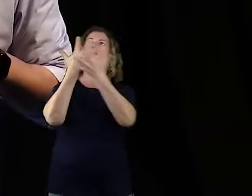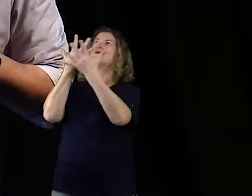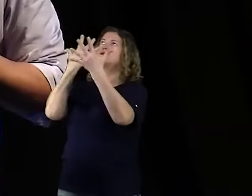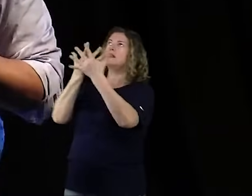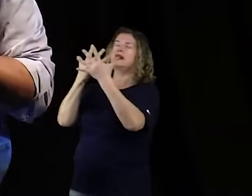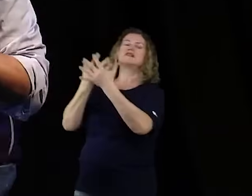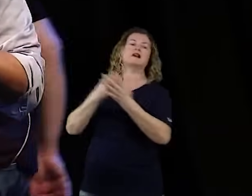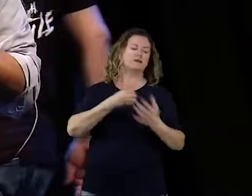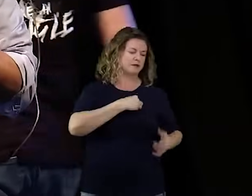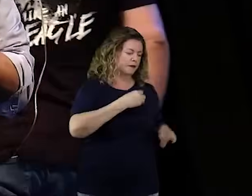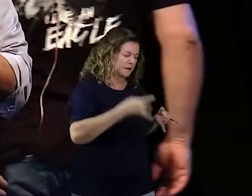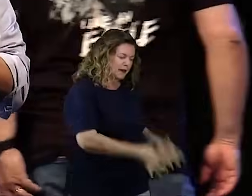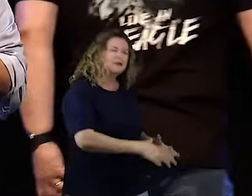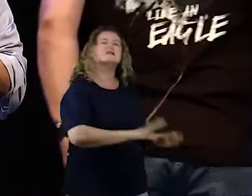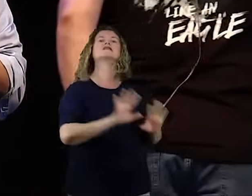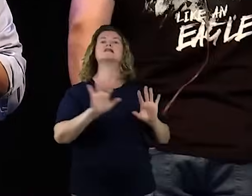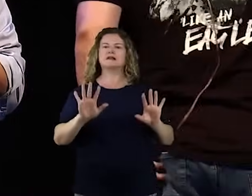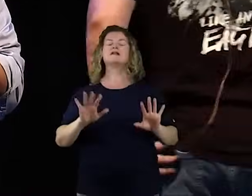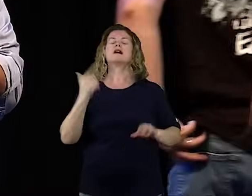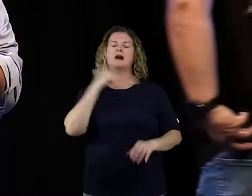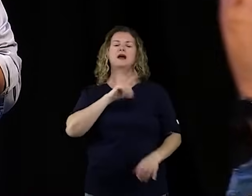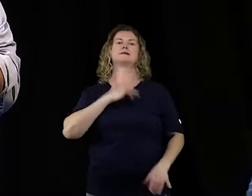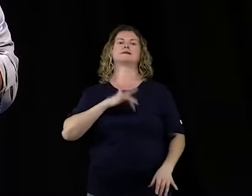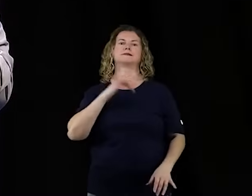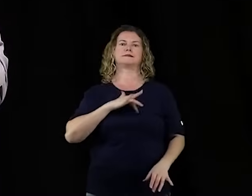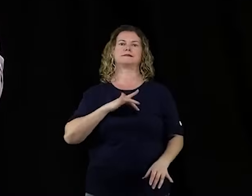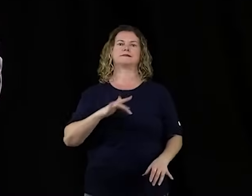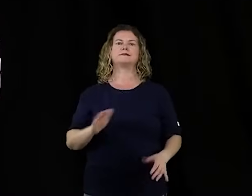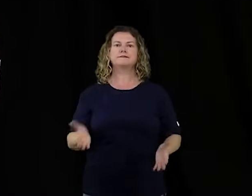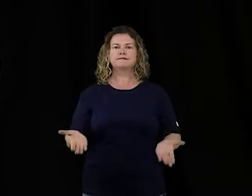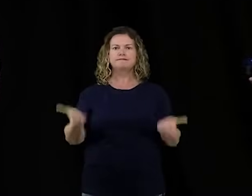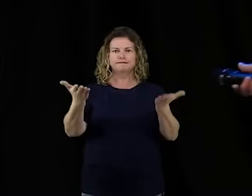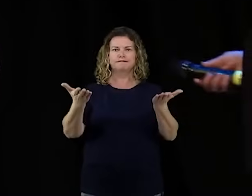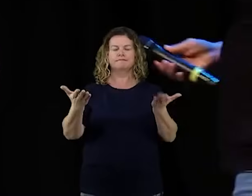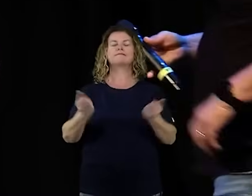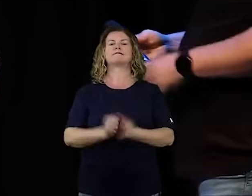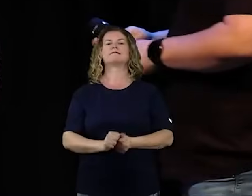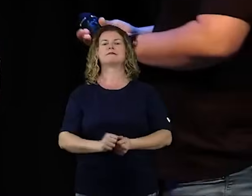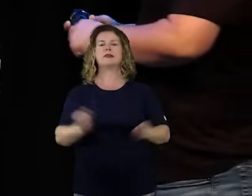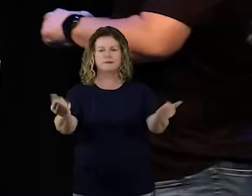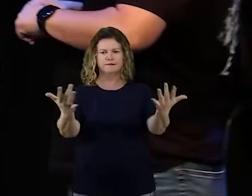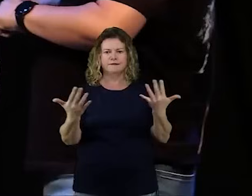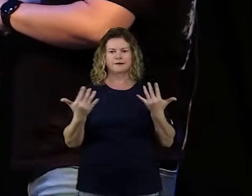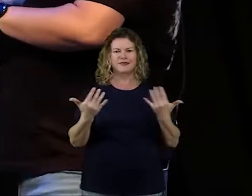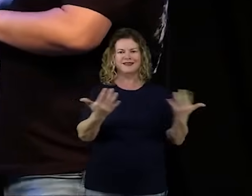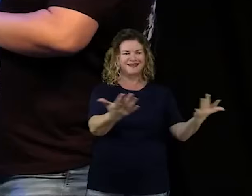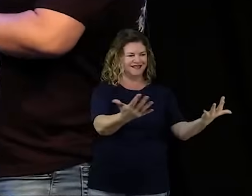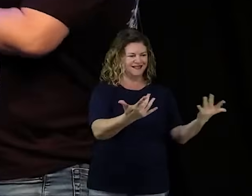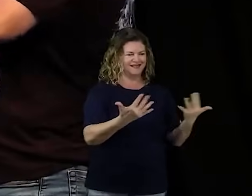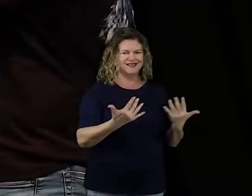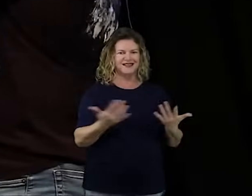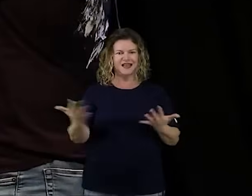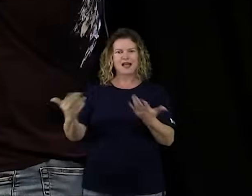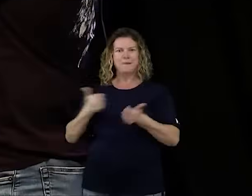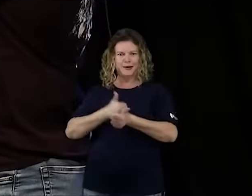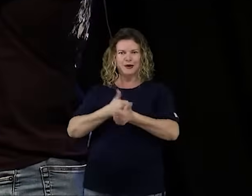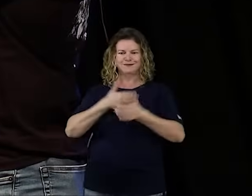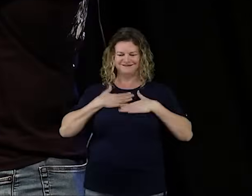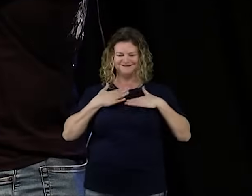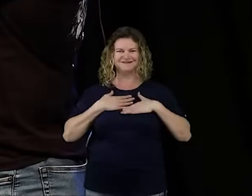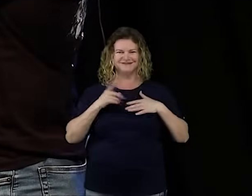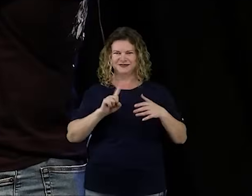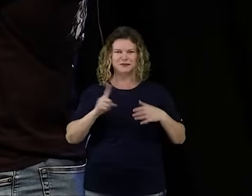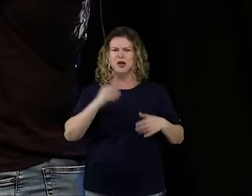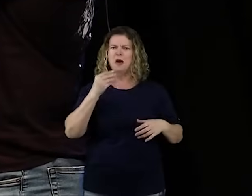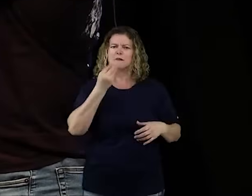horar juntos você pode sair do seu lugar vem cá não precisa ter preguiça pastor não vai morder já falei para vocês é